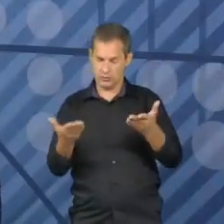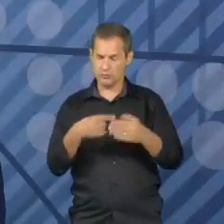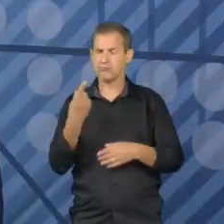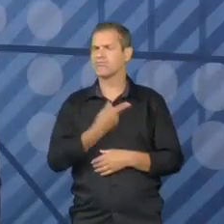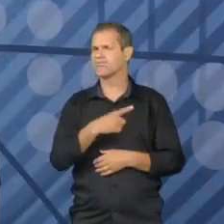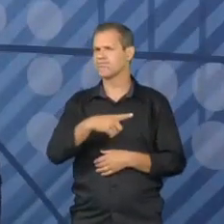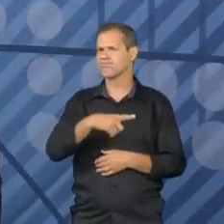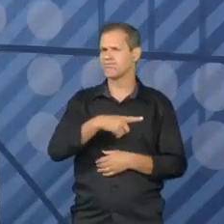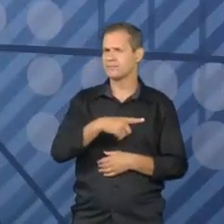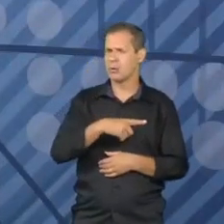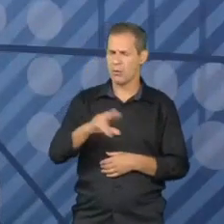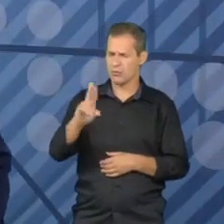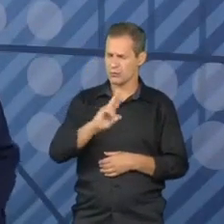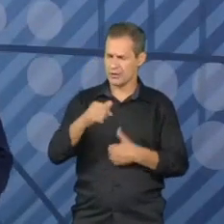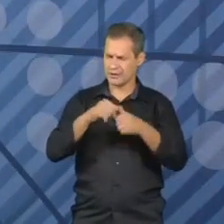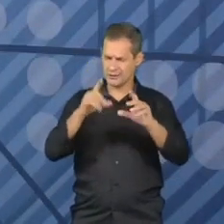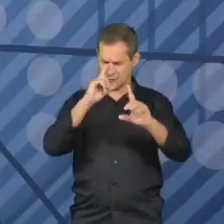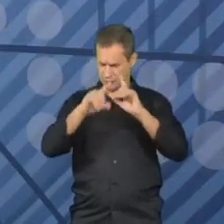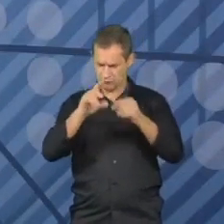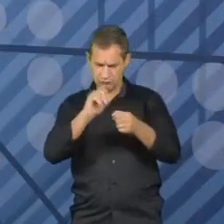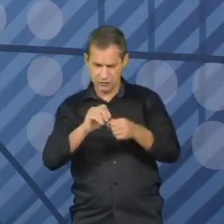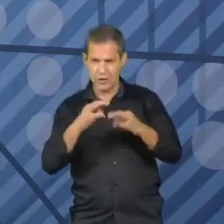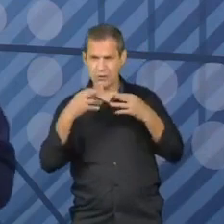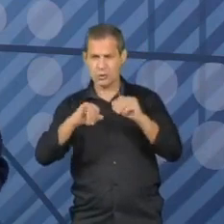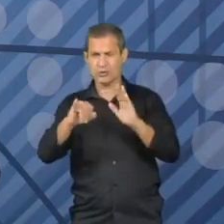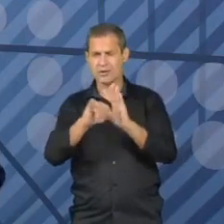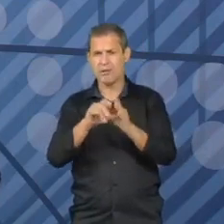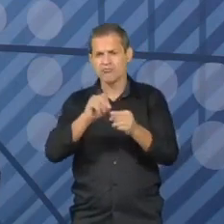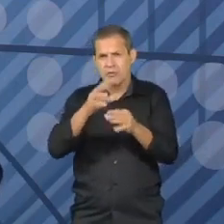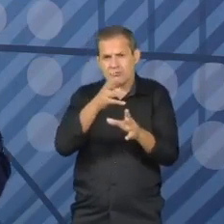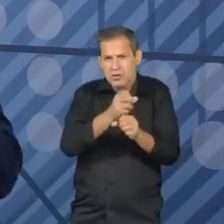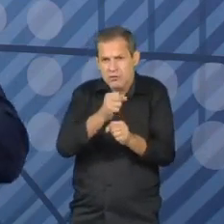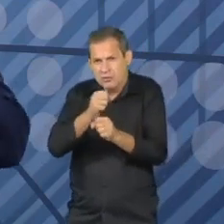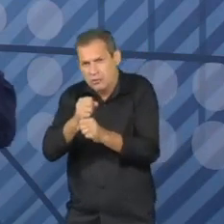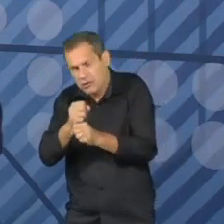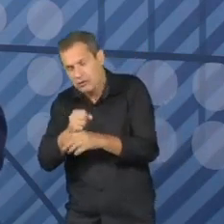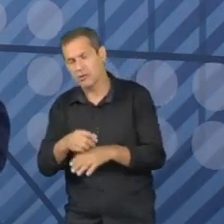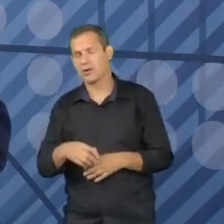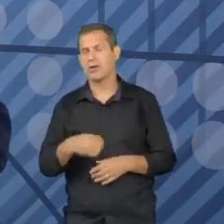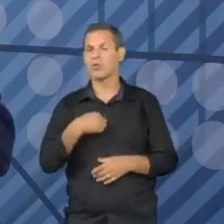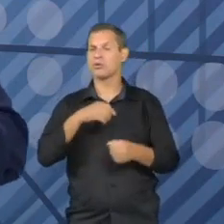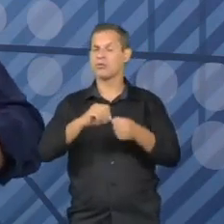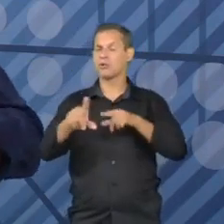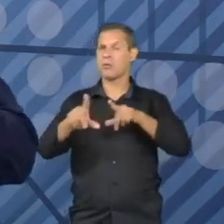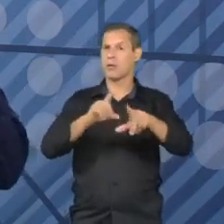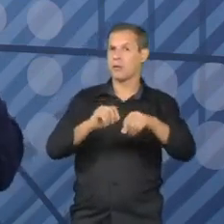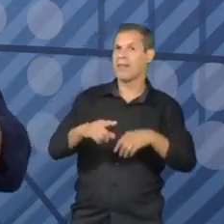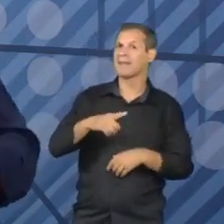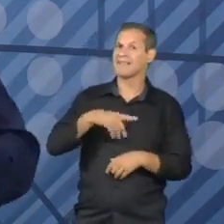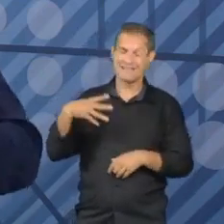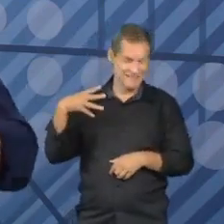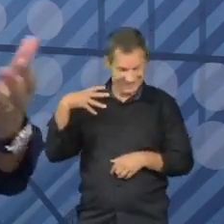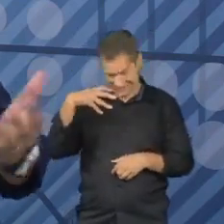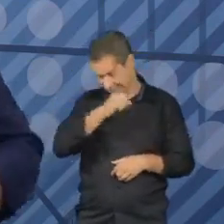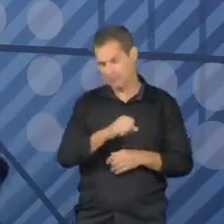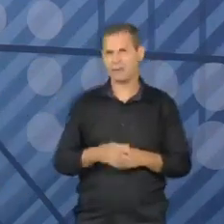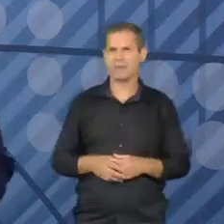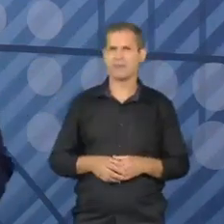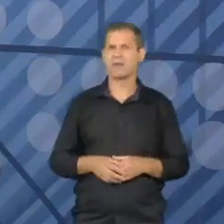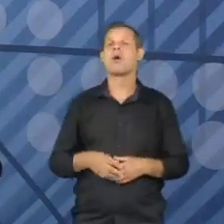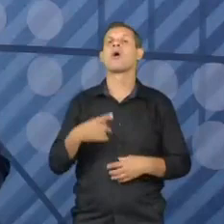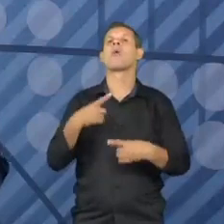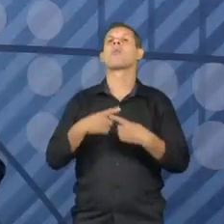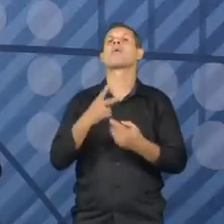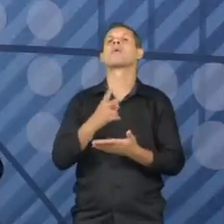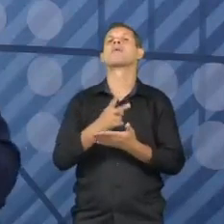ter que utilizar esses dados, fazer todo o levantamento, fazer os cálculos, e quando eu vou tomar minha decisão, que tem que ser rápida, até por uma